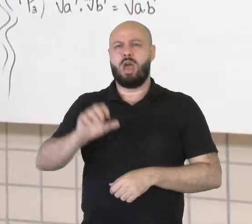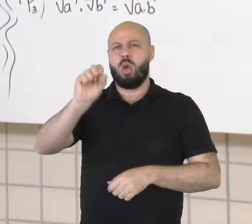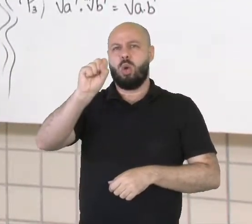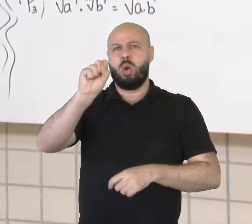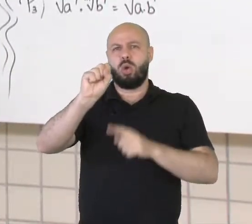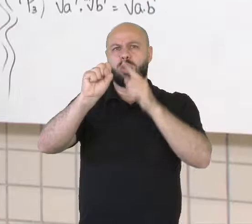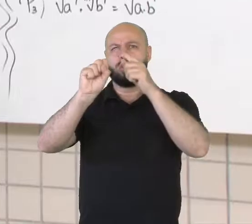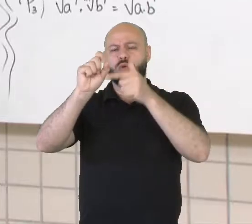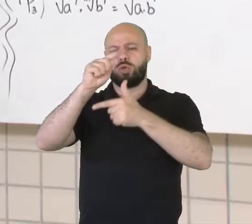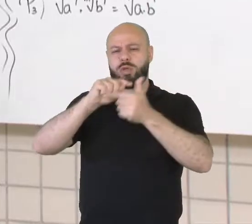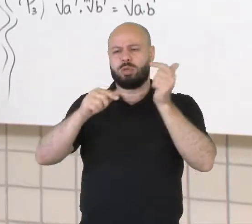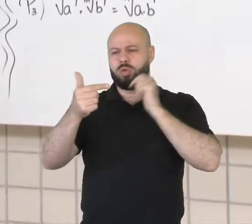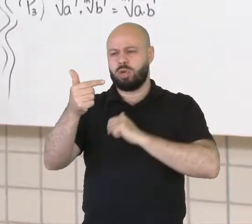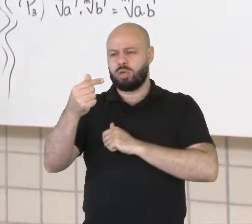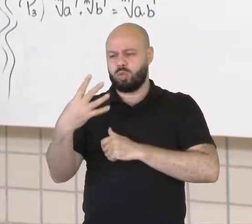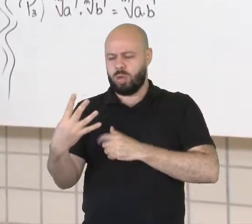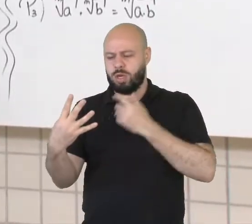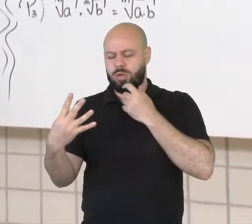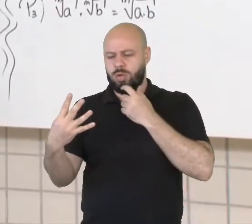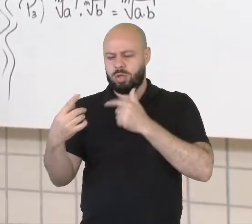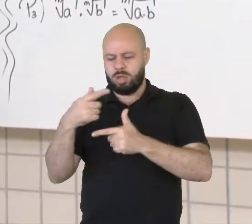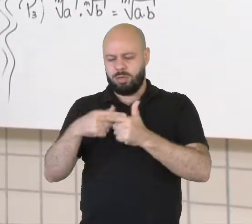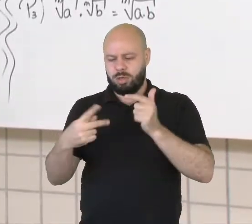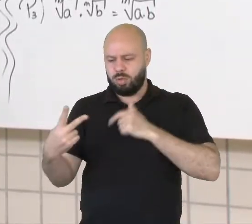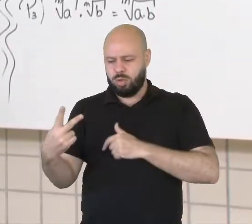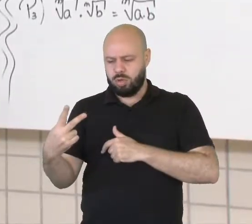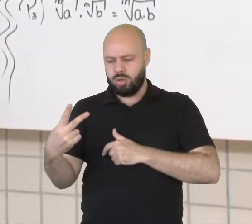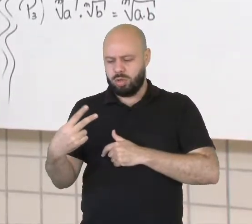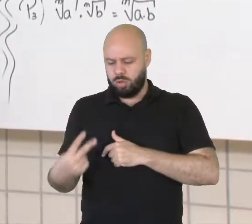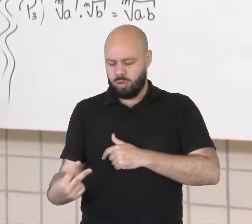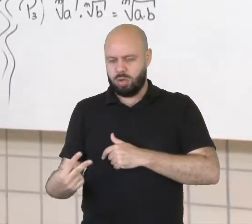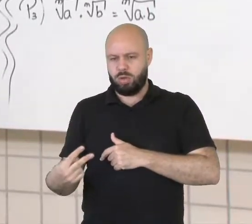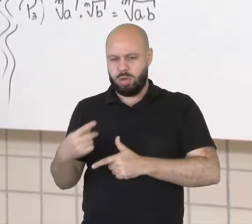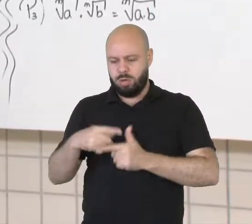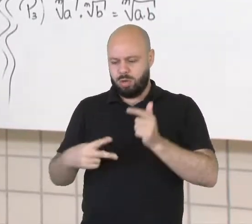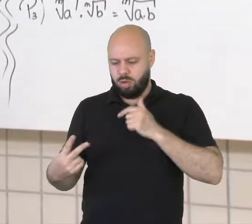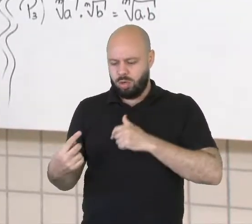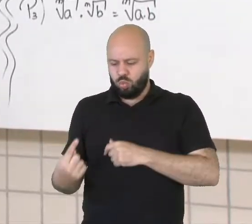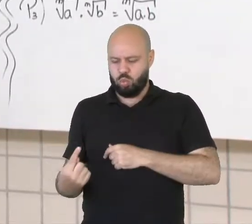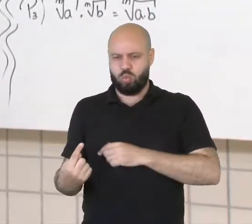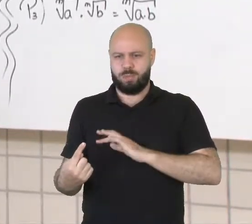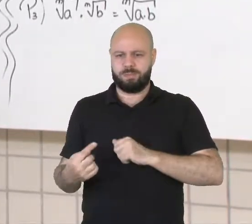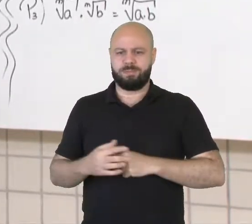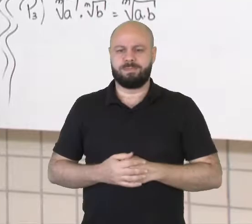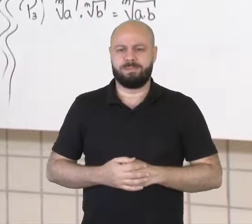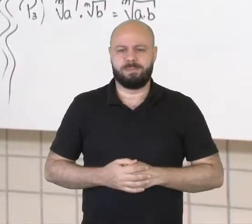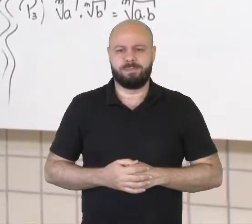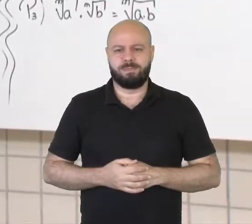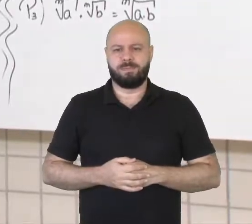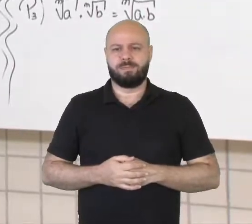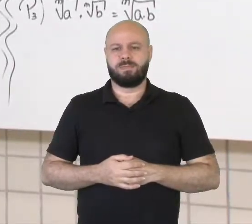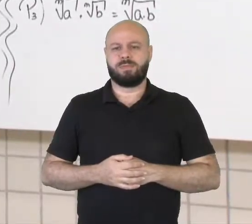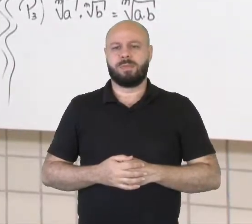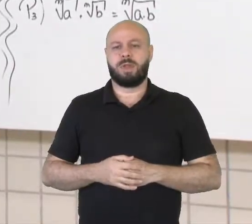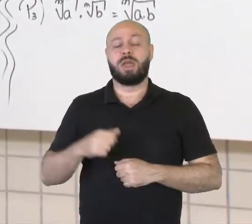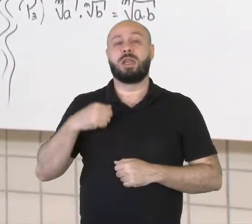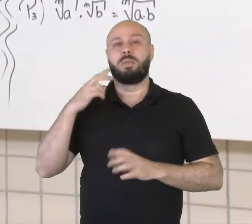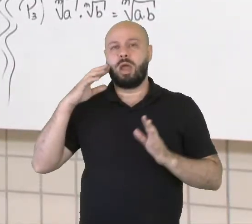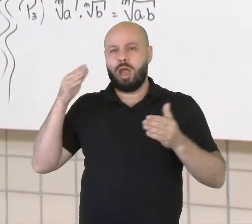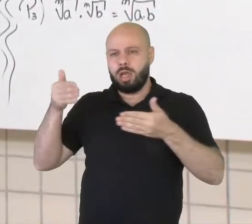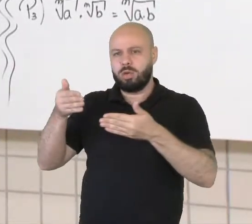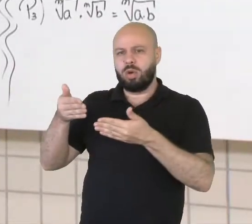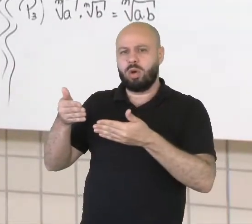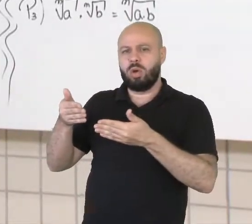2 dá 4, divide por 2 dá 2 e divide por 2 dá 1. Bom, o que eu quero chamar a atenção de